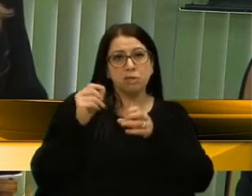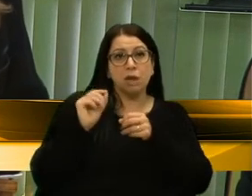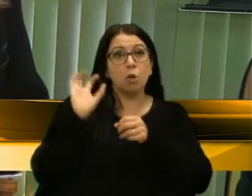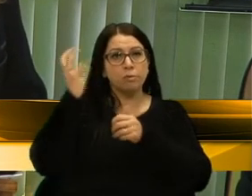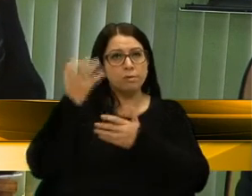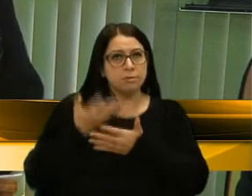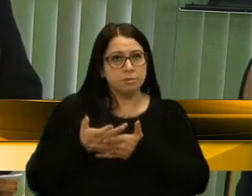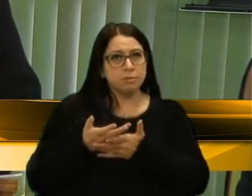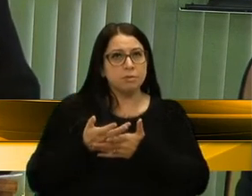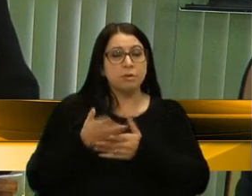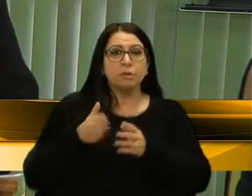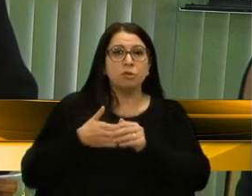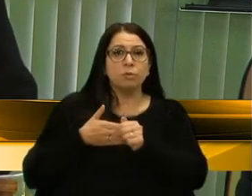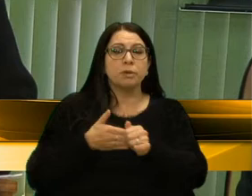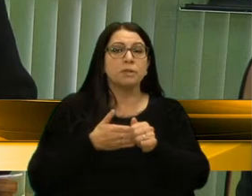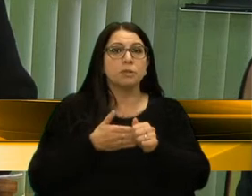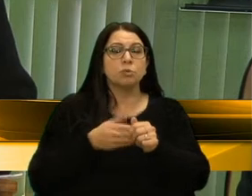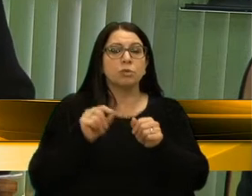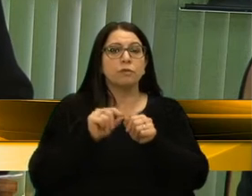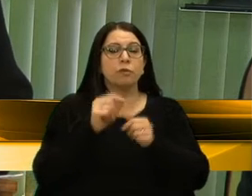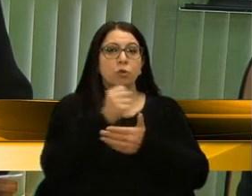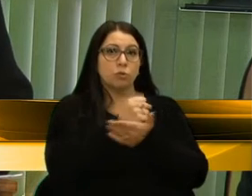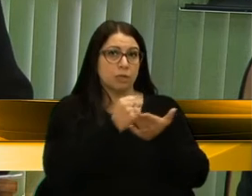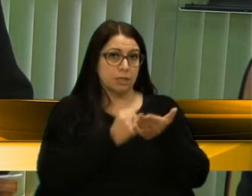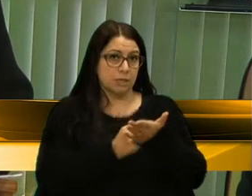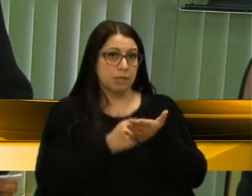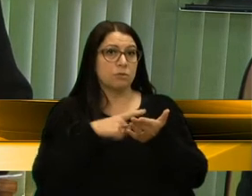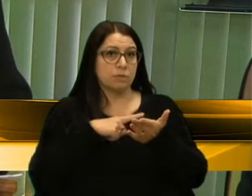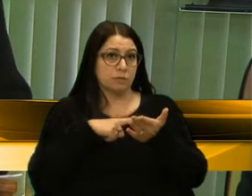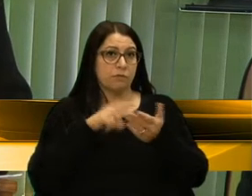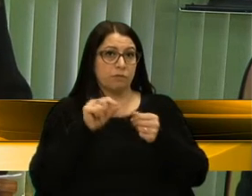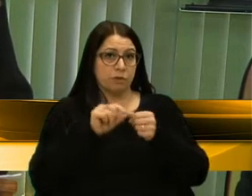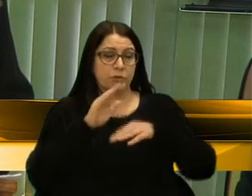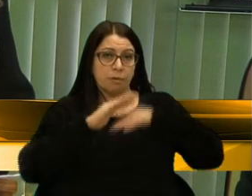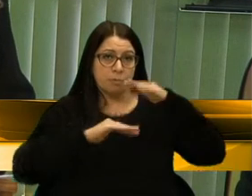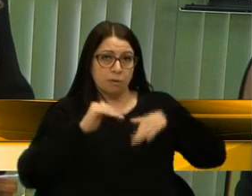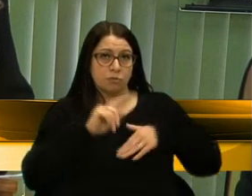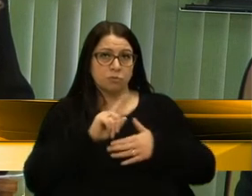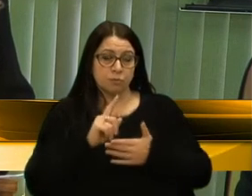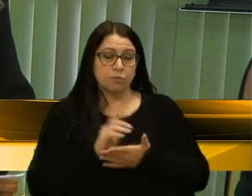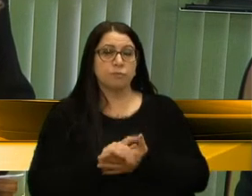né? De acompanhar se o que foi contratado está sendo executado.